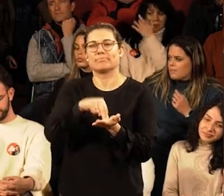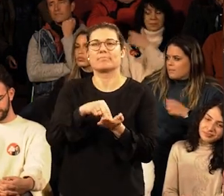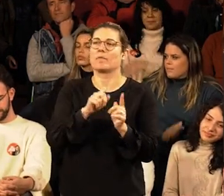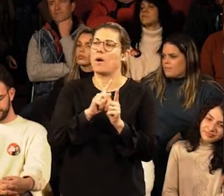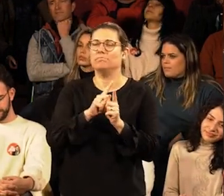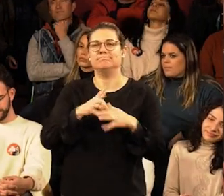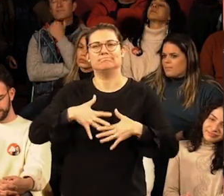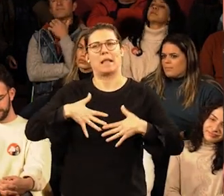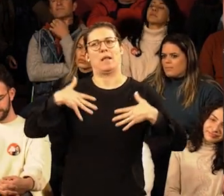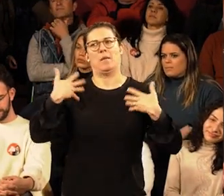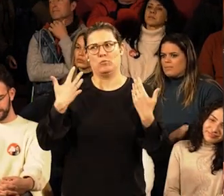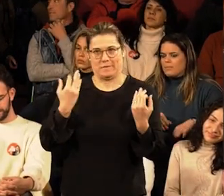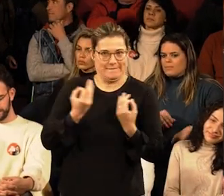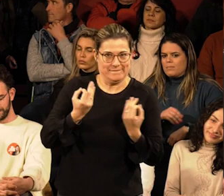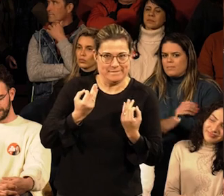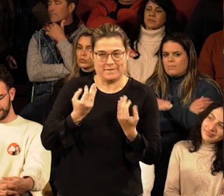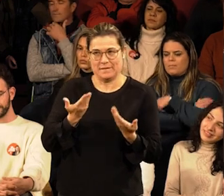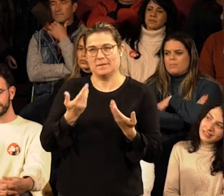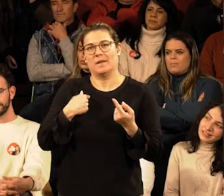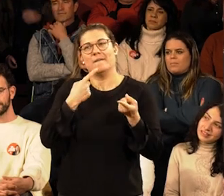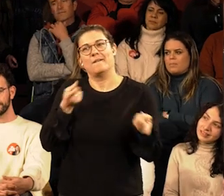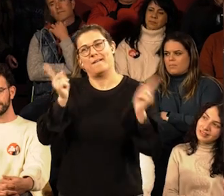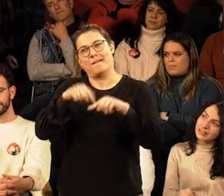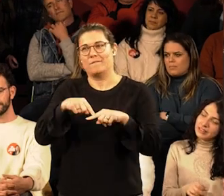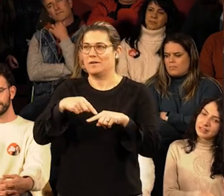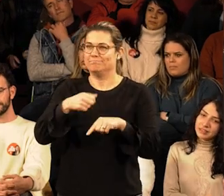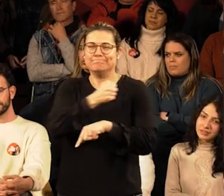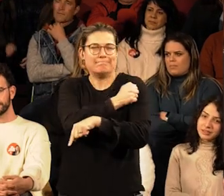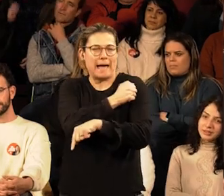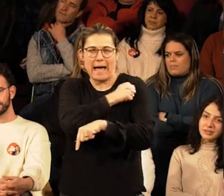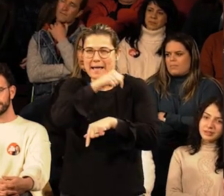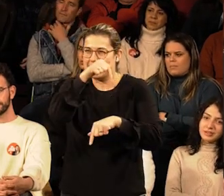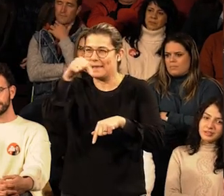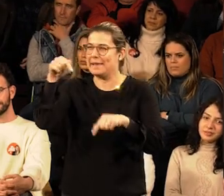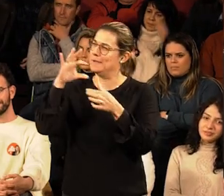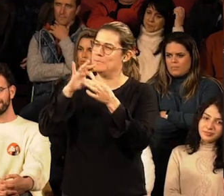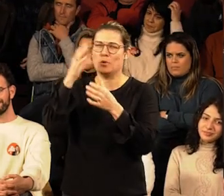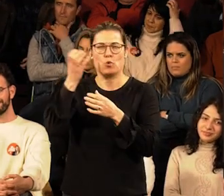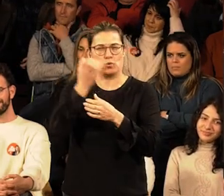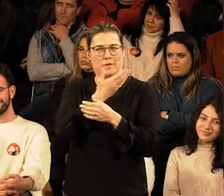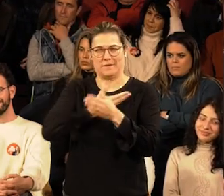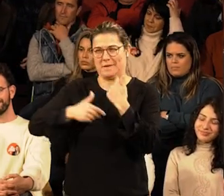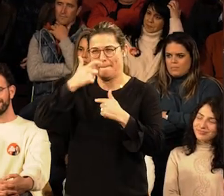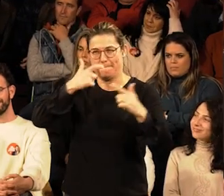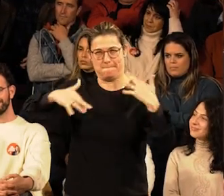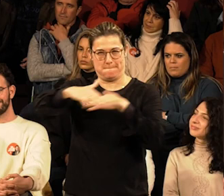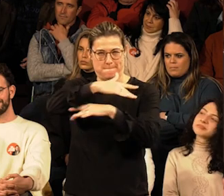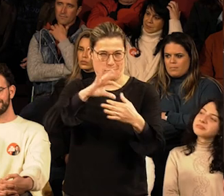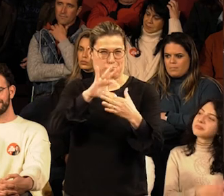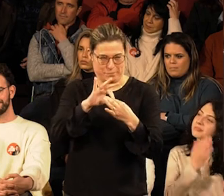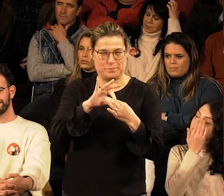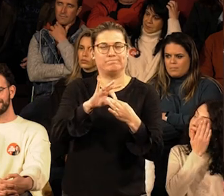alguma emoção que regresso a estas casas antigas da cultura Operária e popular